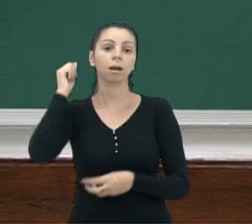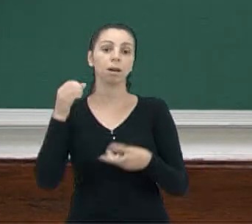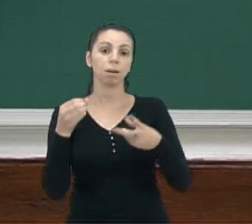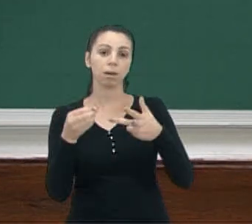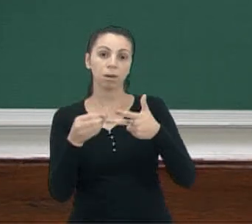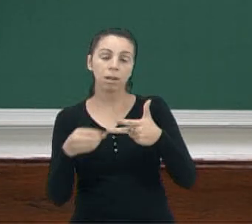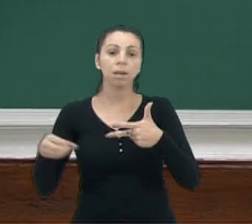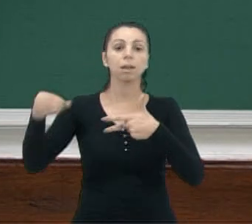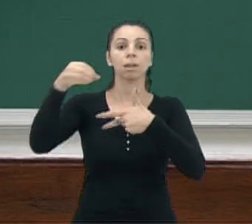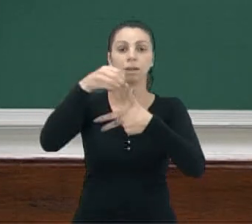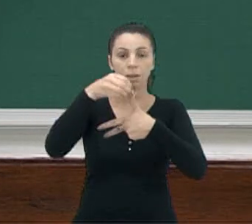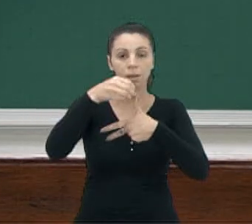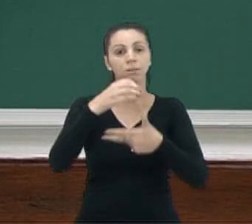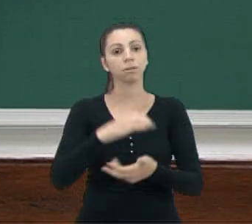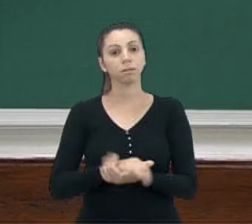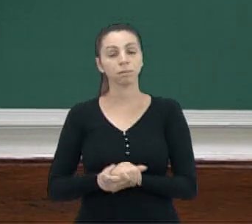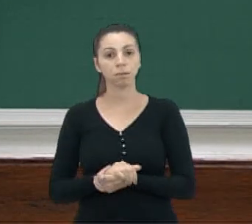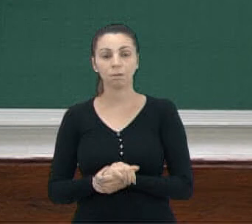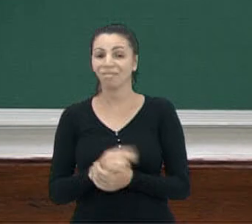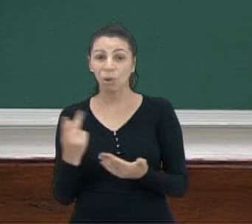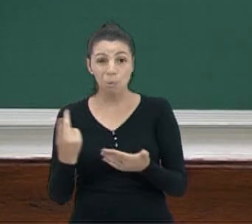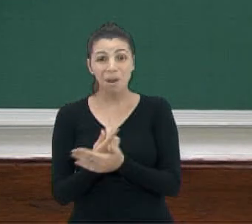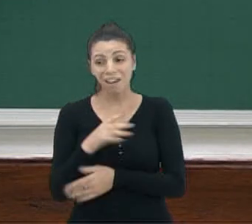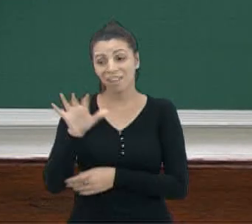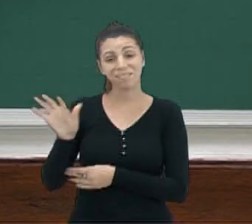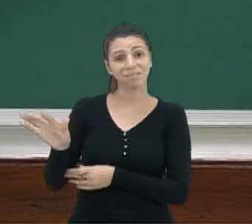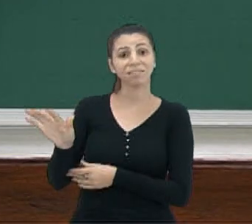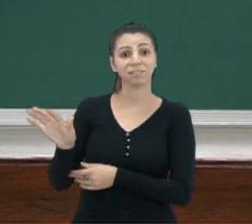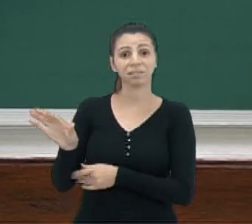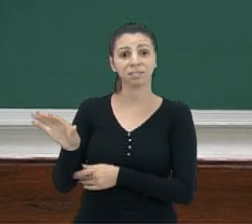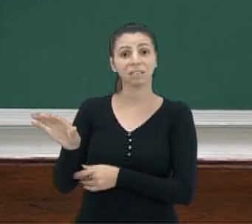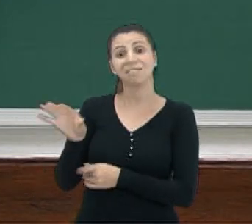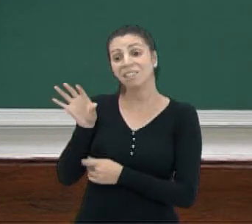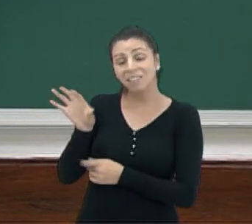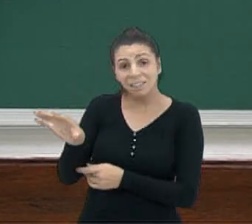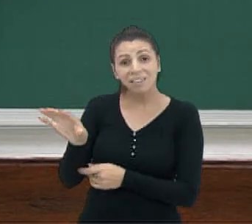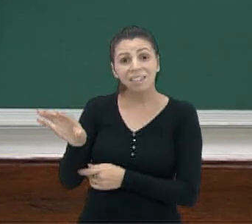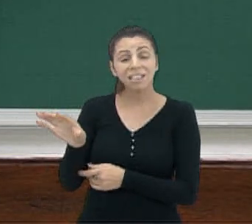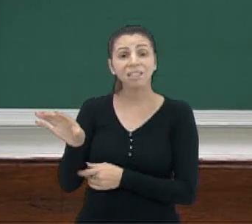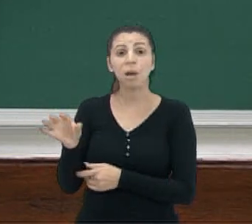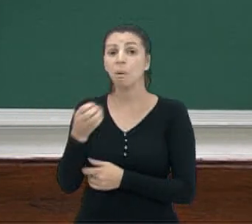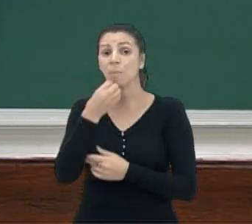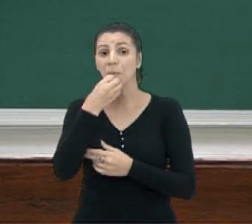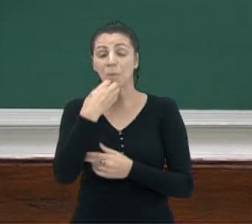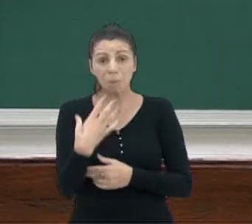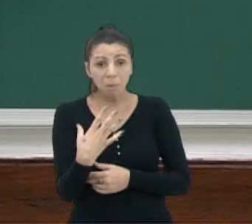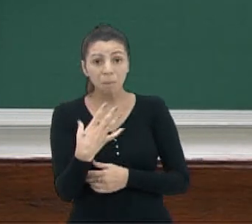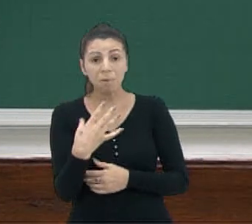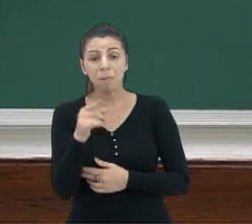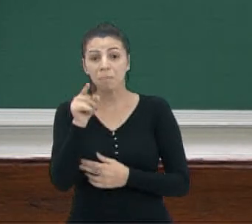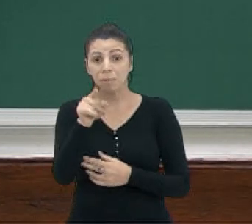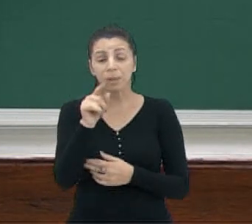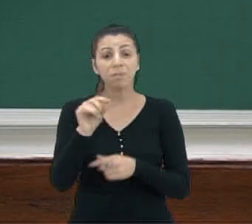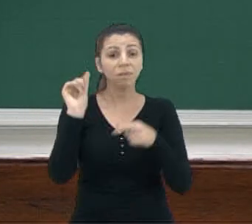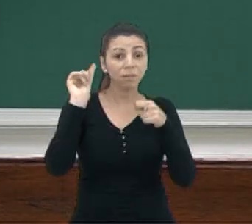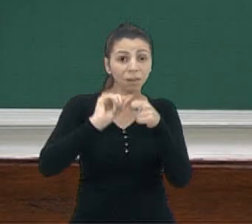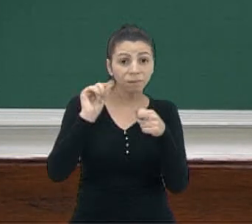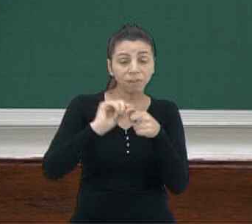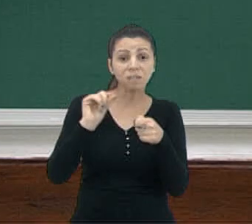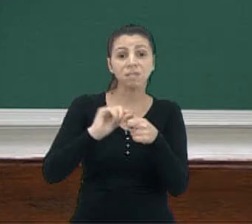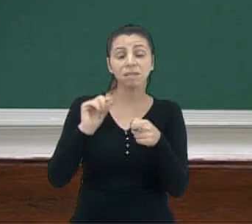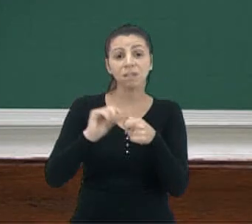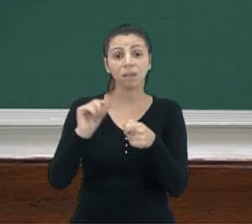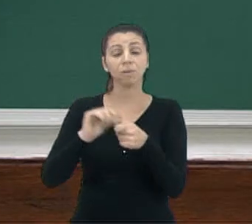isso. Não errem nisso, né? Isso é uma coisa boa, é um sinal de que você está fazendo